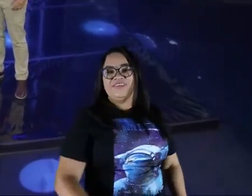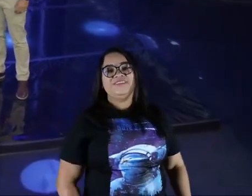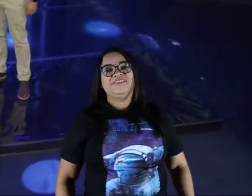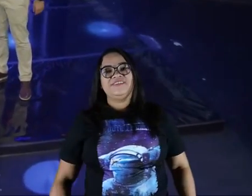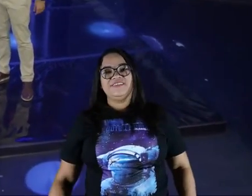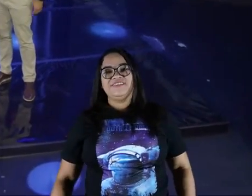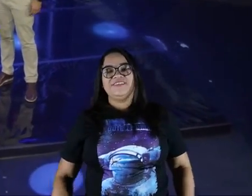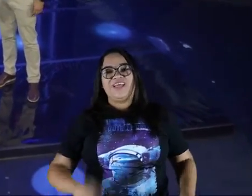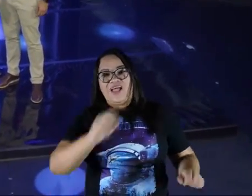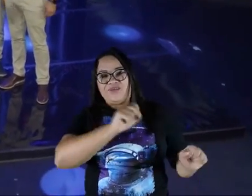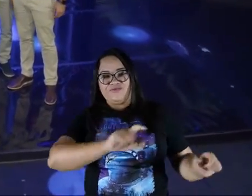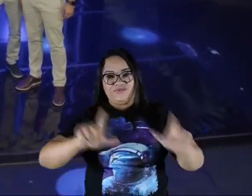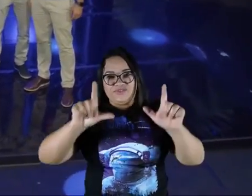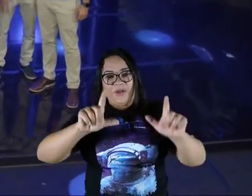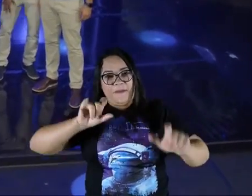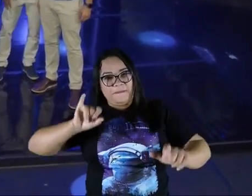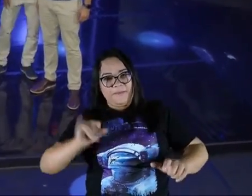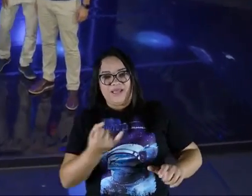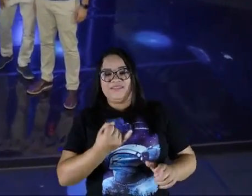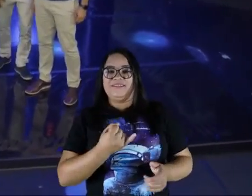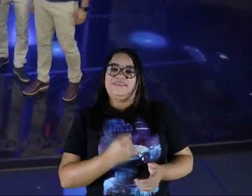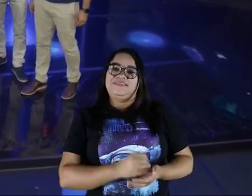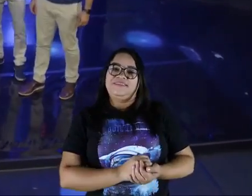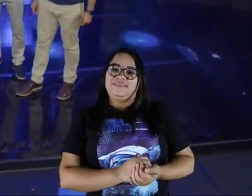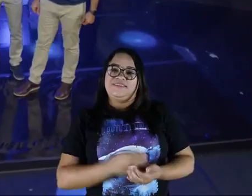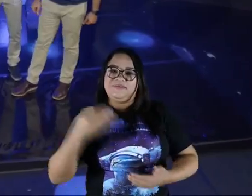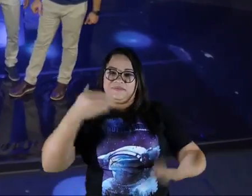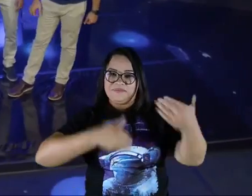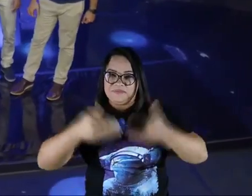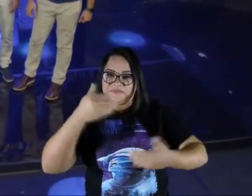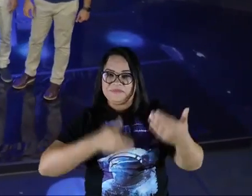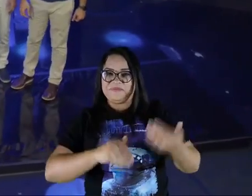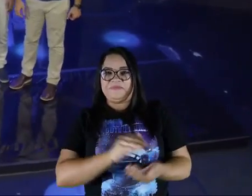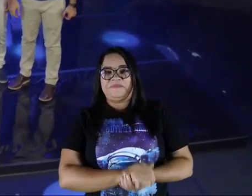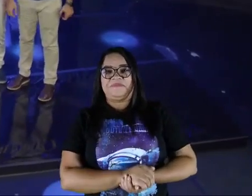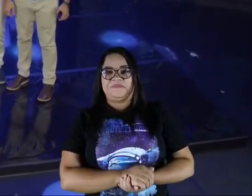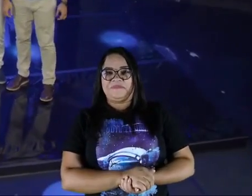vídeo promocional e fica ligado, participe.